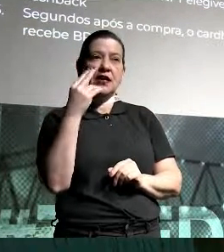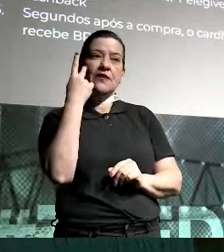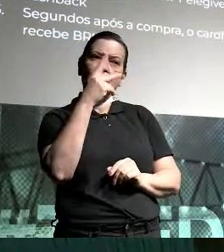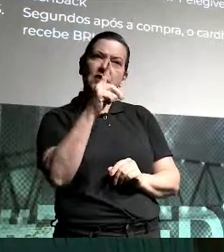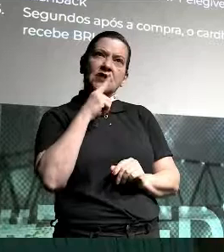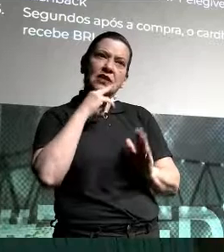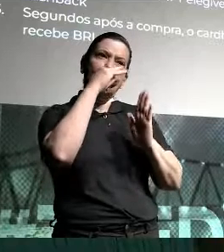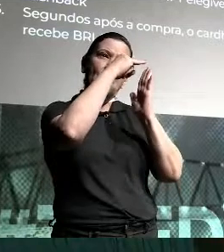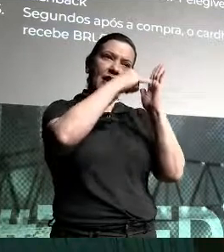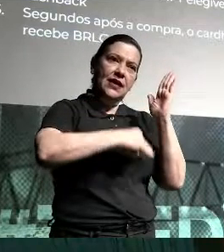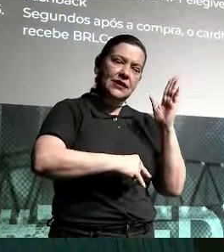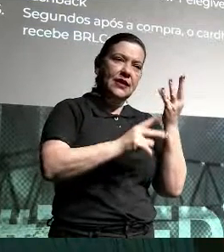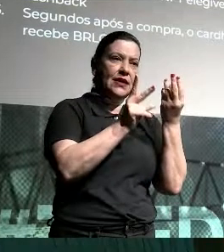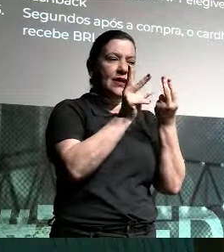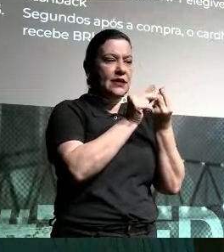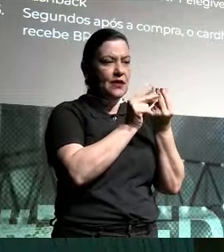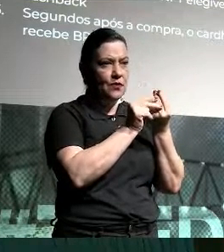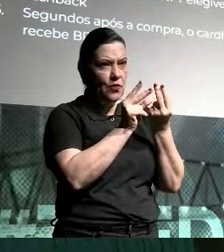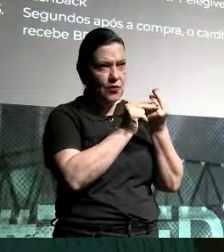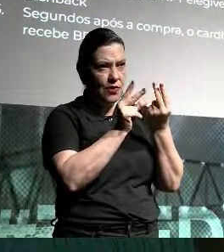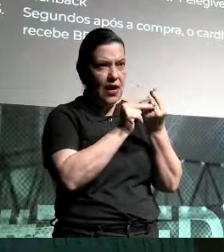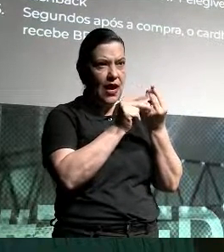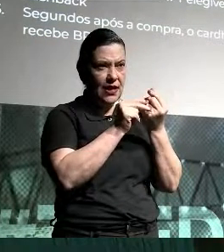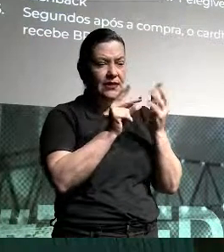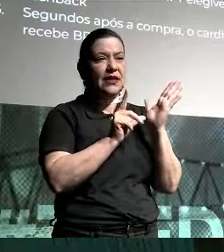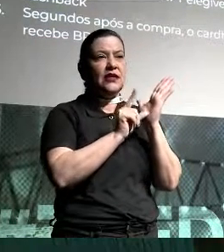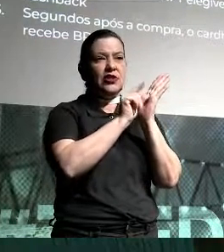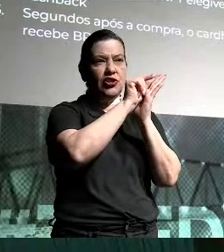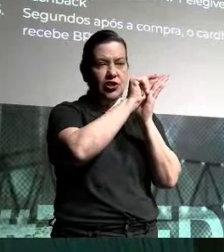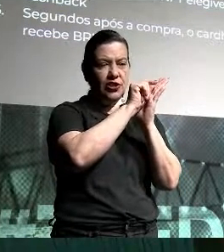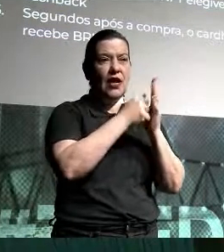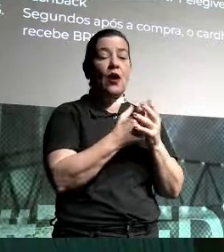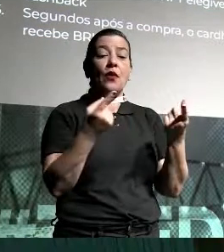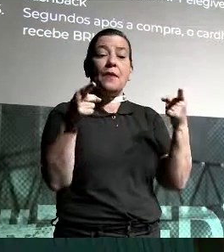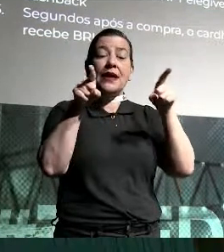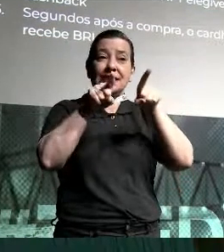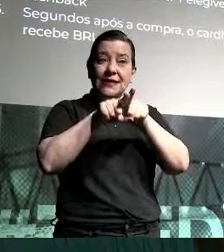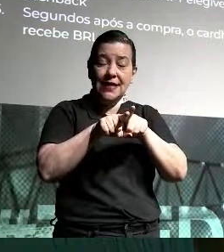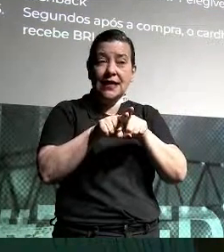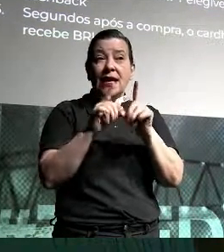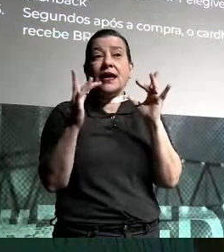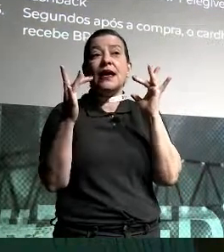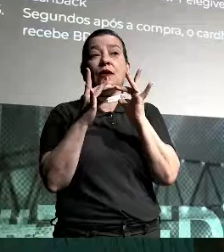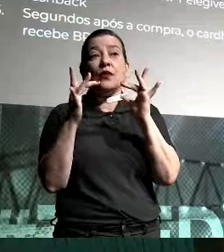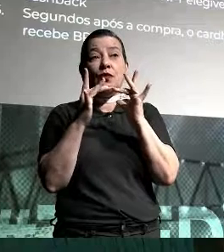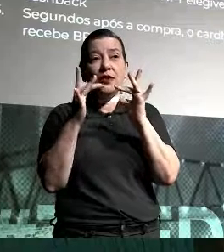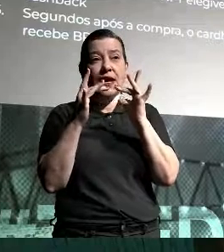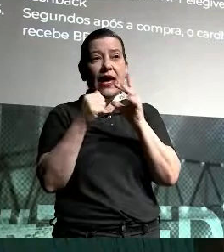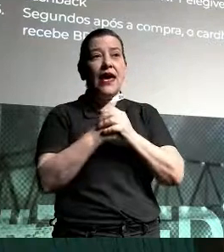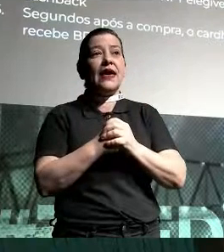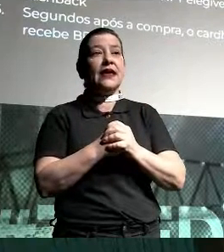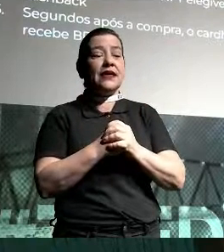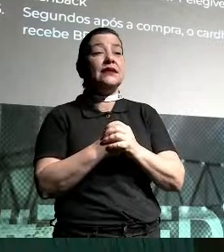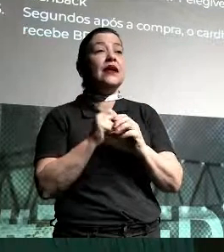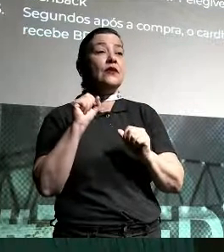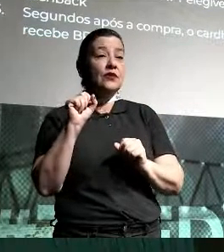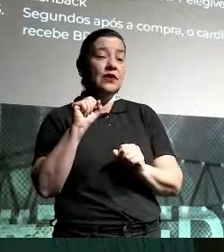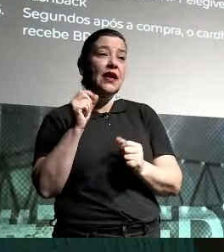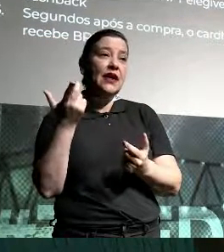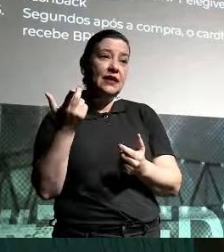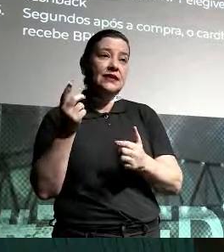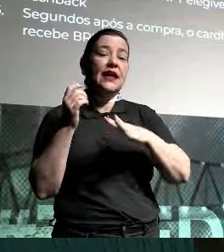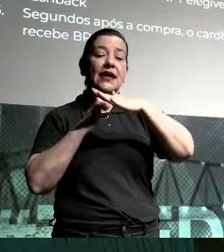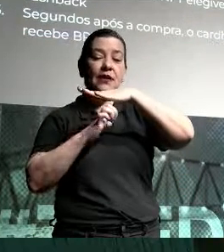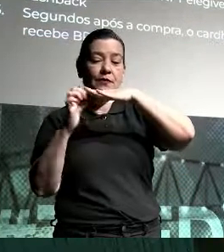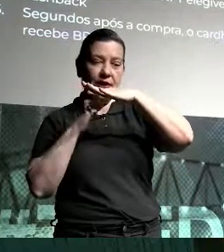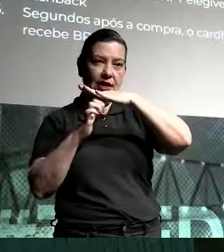de criptomoedas e compra uma arte digital, um NFT, de alguma coleção parceira e conecta isso na wallet da InfinityPay via um site